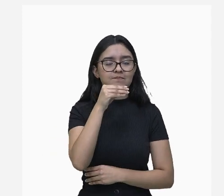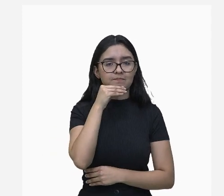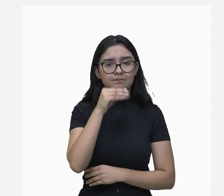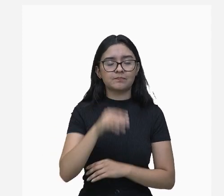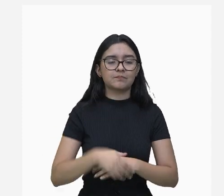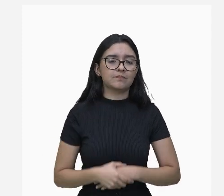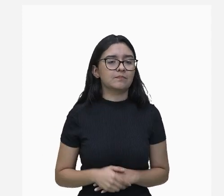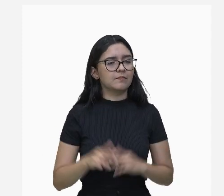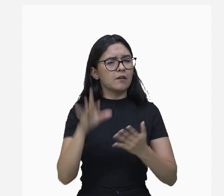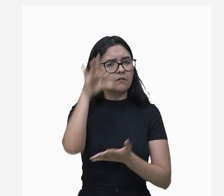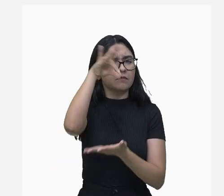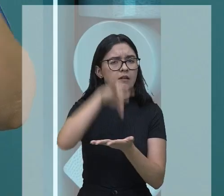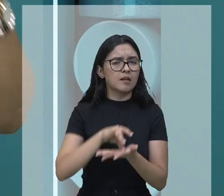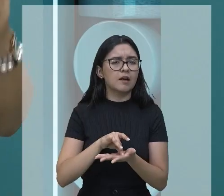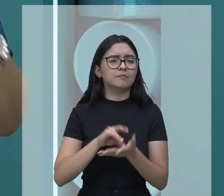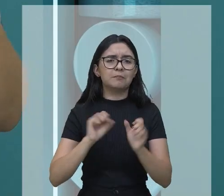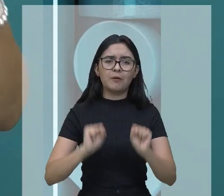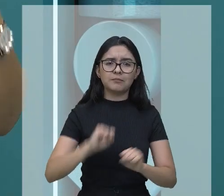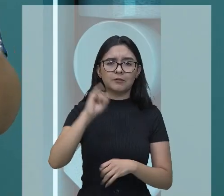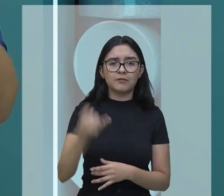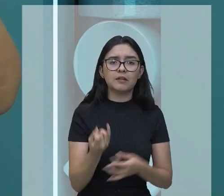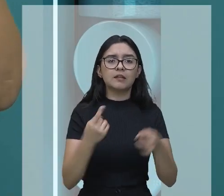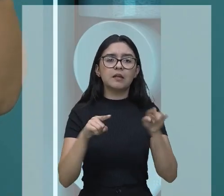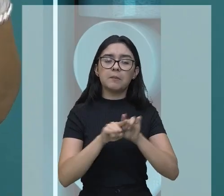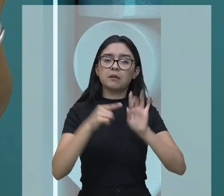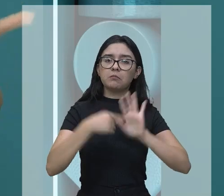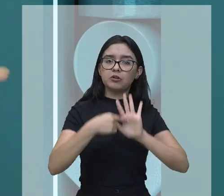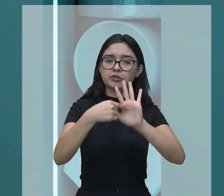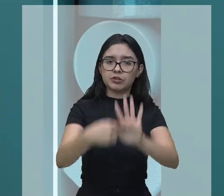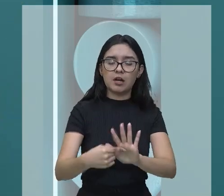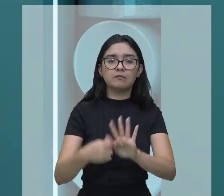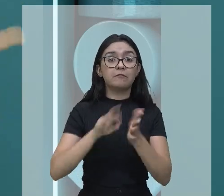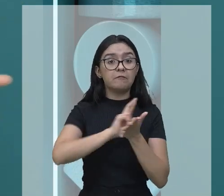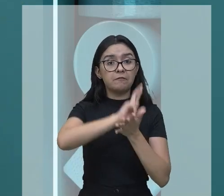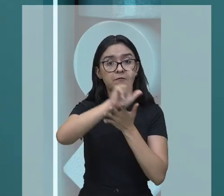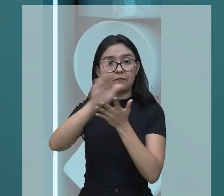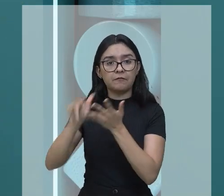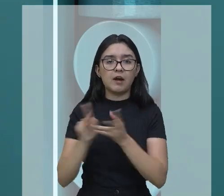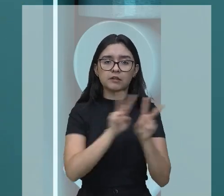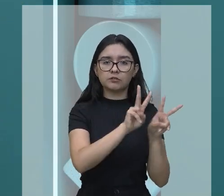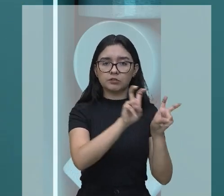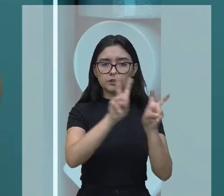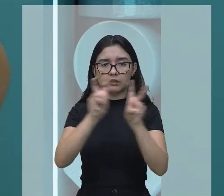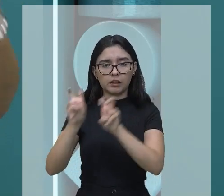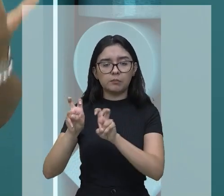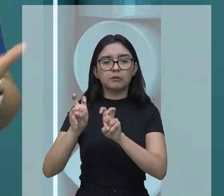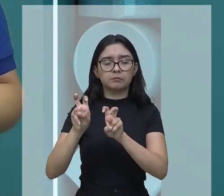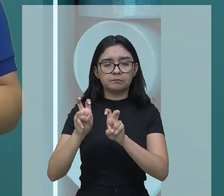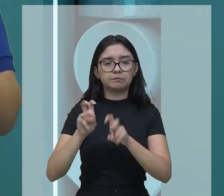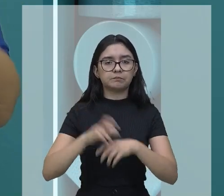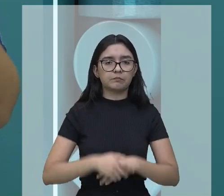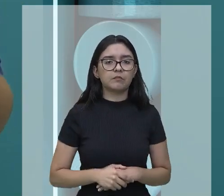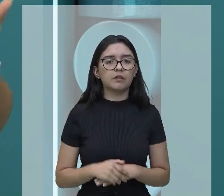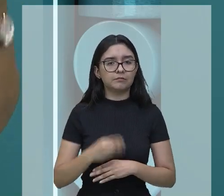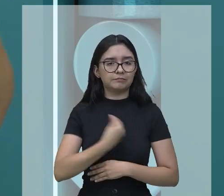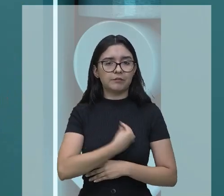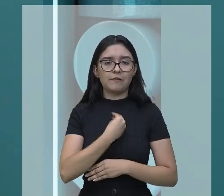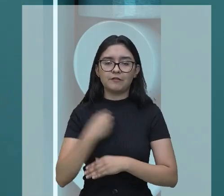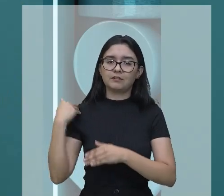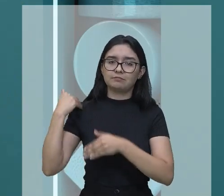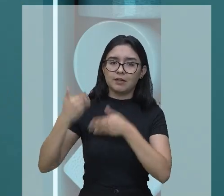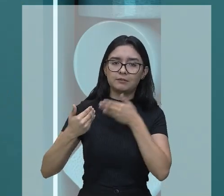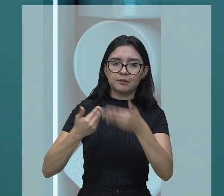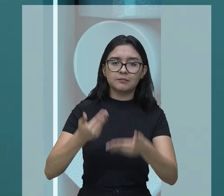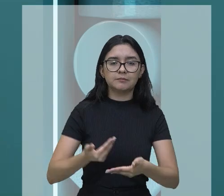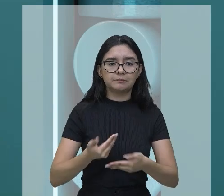fato pôde experimentar e tratar e abordar uma diversidade temática ao longo de tantos